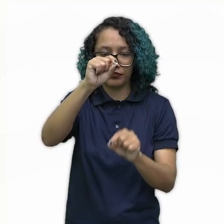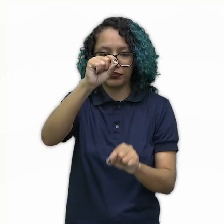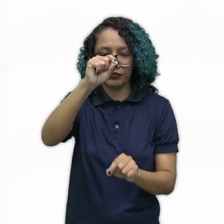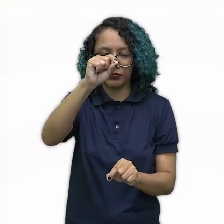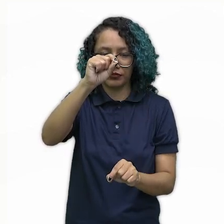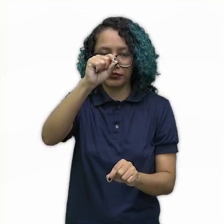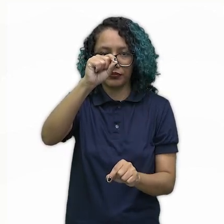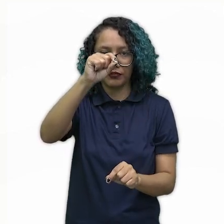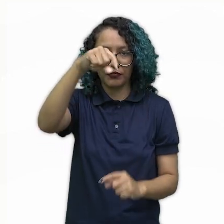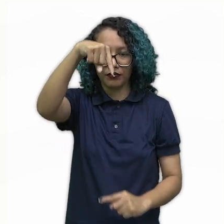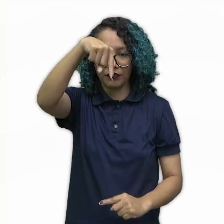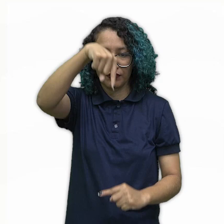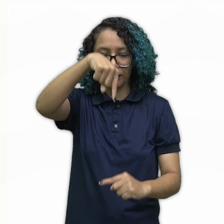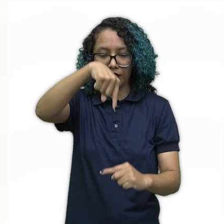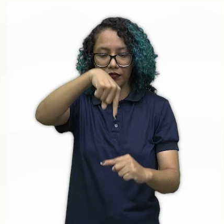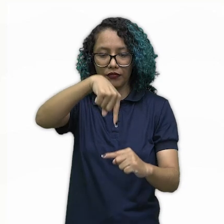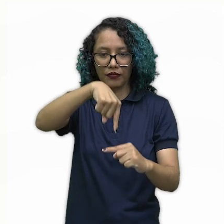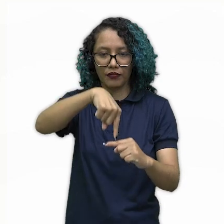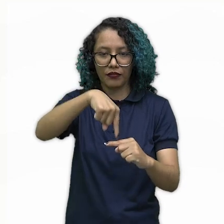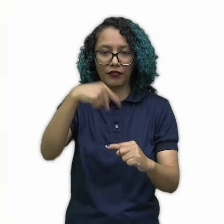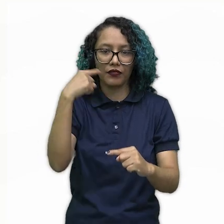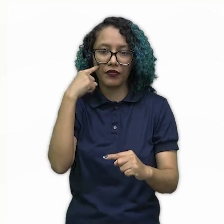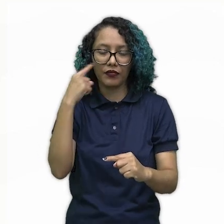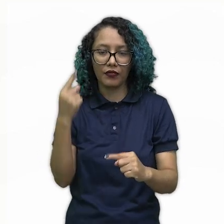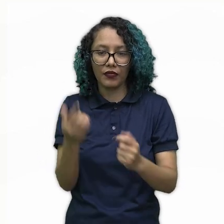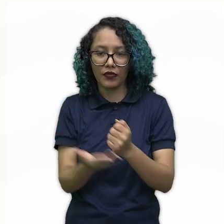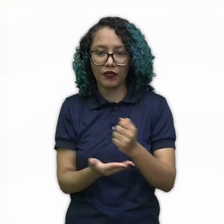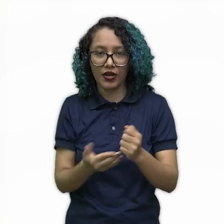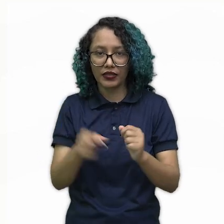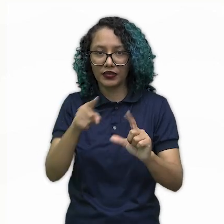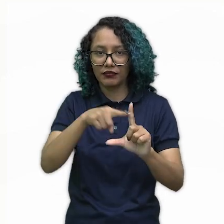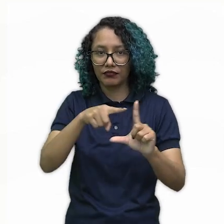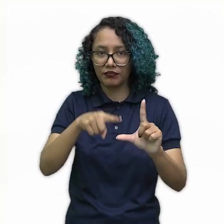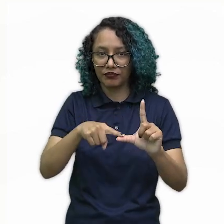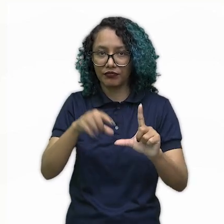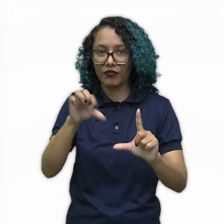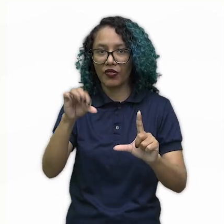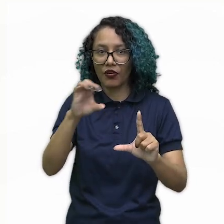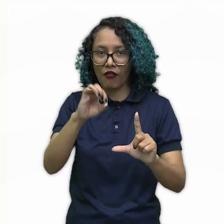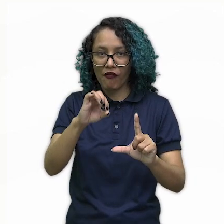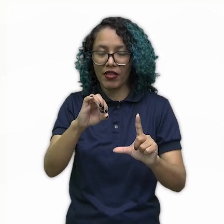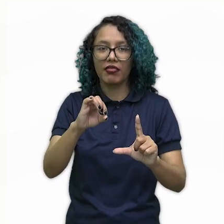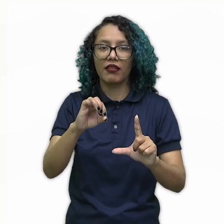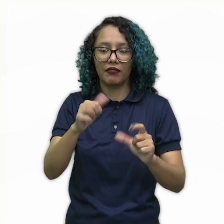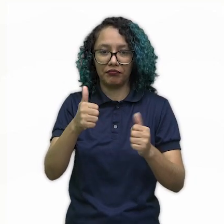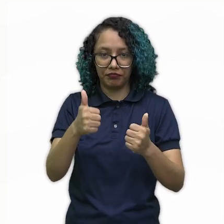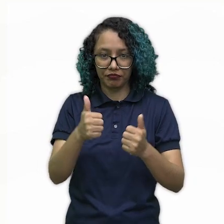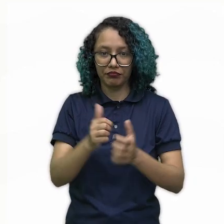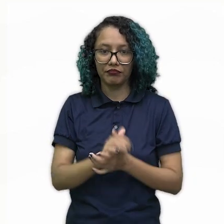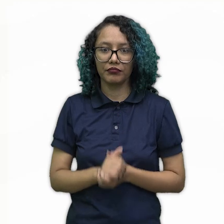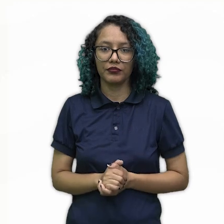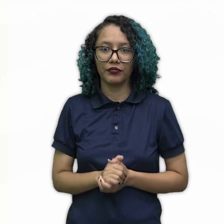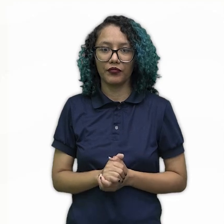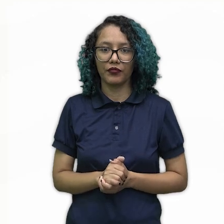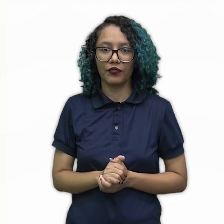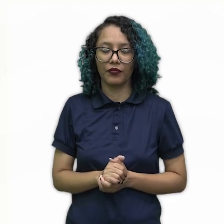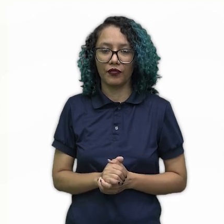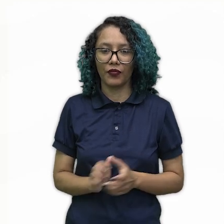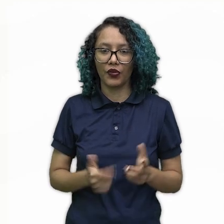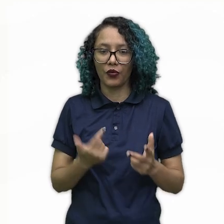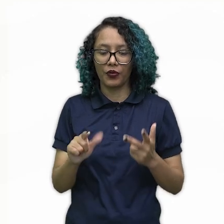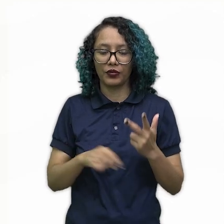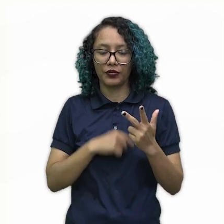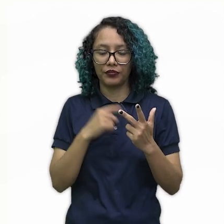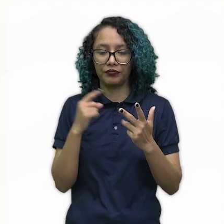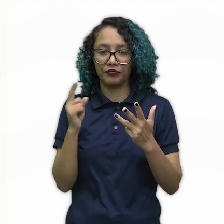ou seja, formando aqui embaixo um ângulo de 90 graus. Tudo bem? Temos